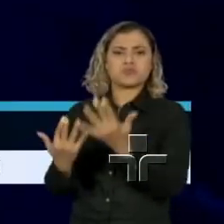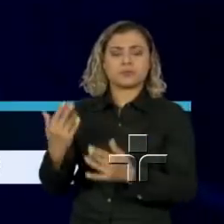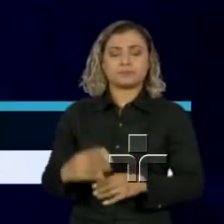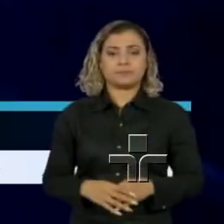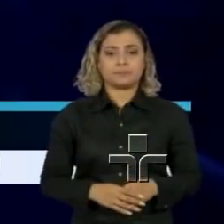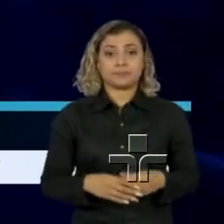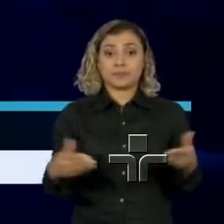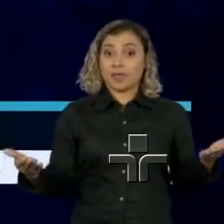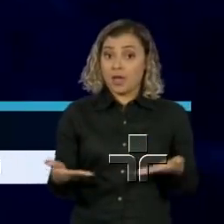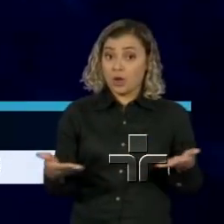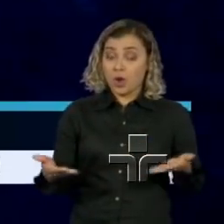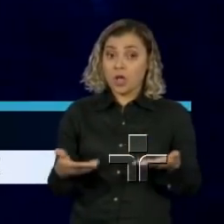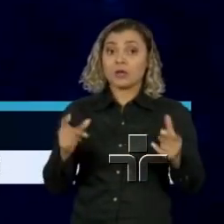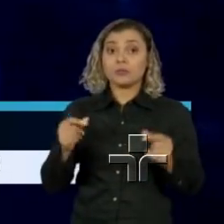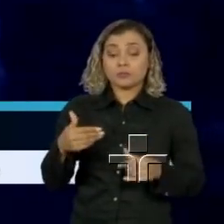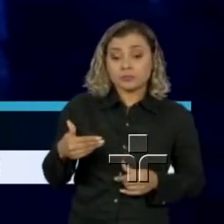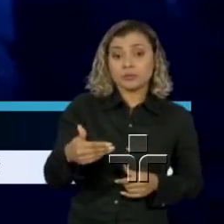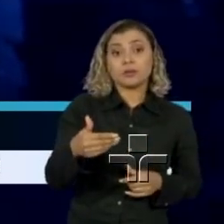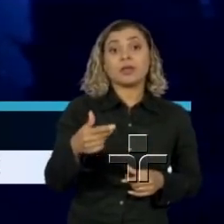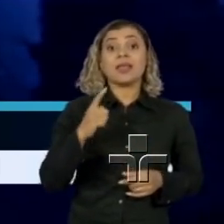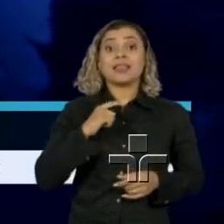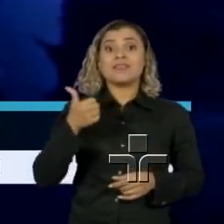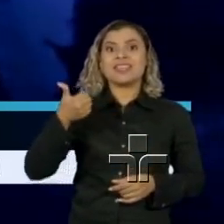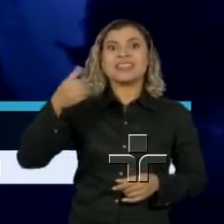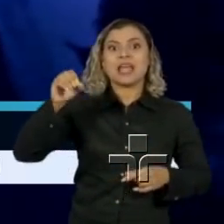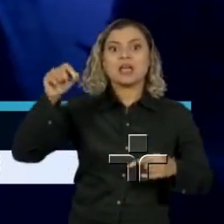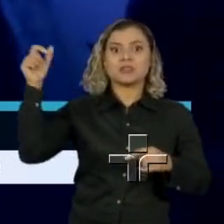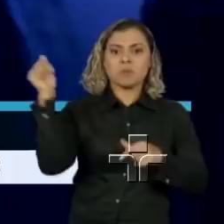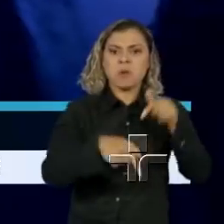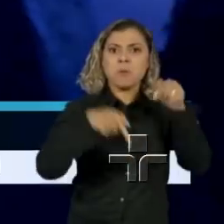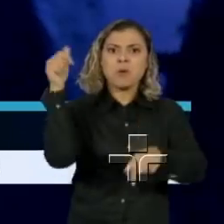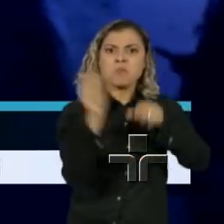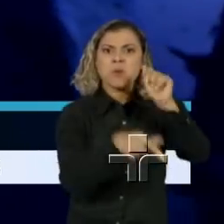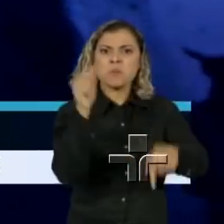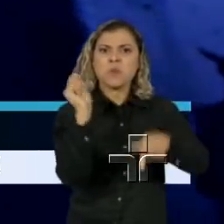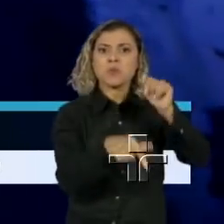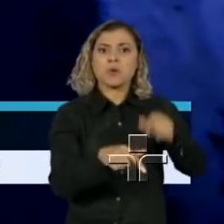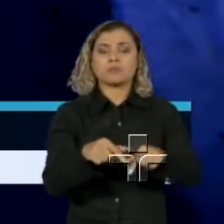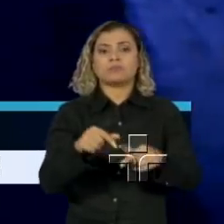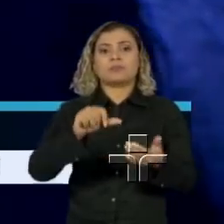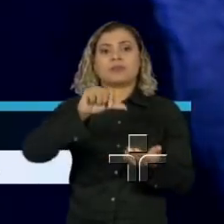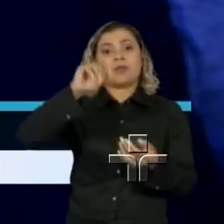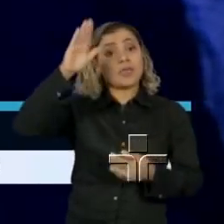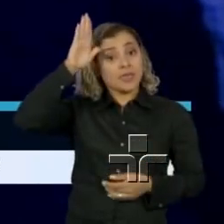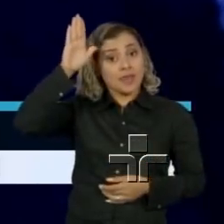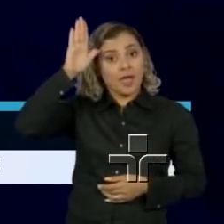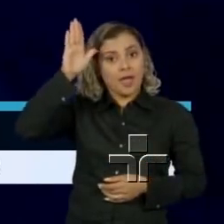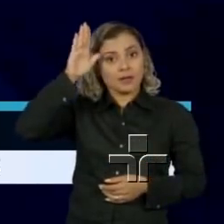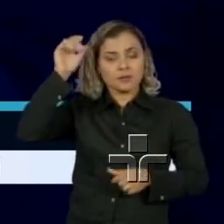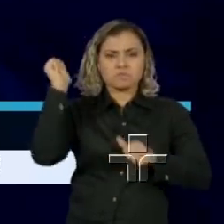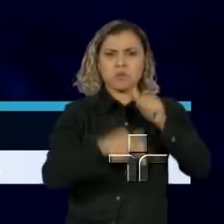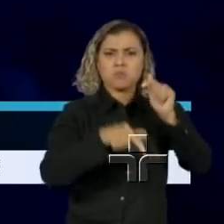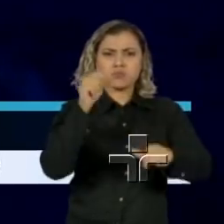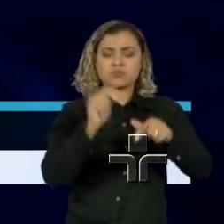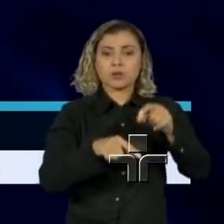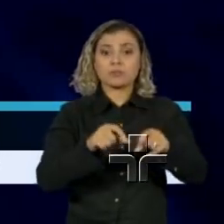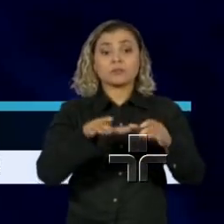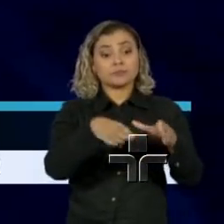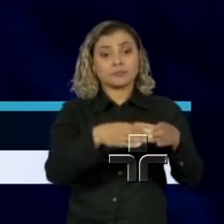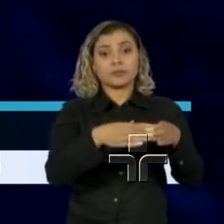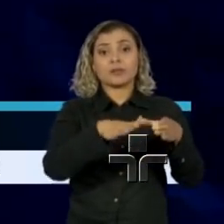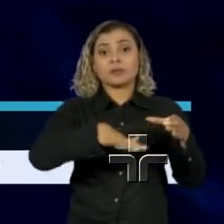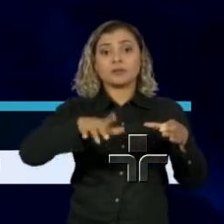E agora há pouco, ao menos 10 mísseis atingiram a base de Al-Assad, no oeste do Iraque. Esta é a base que abriga as forças